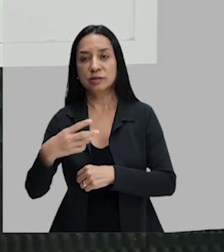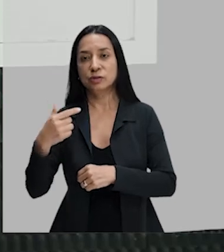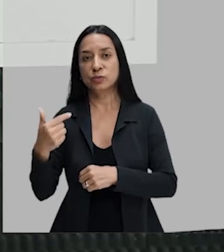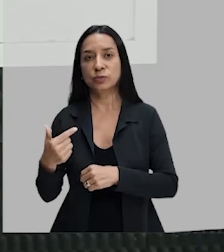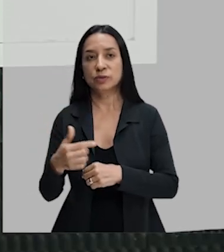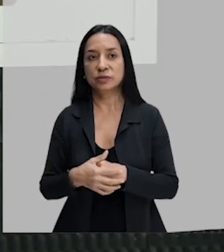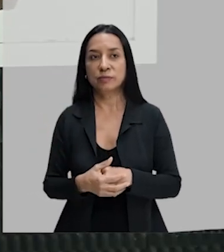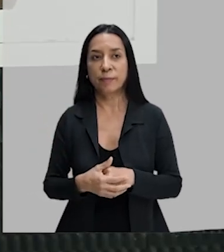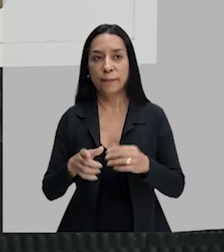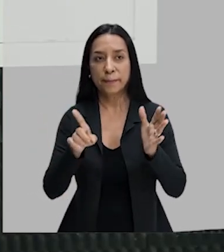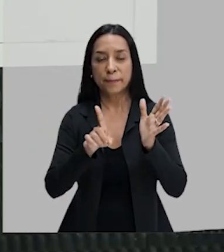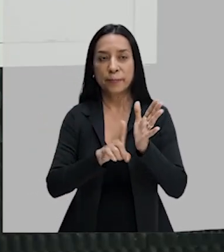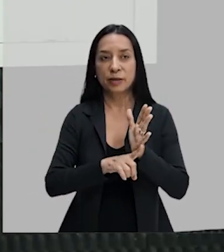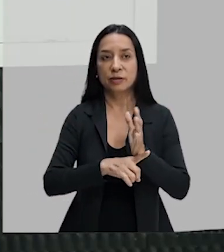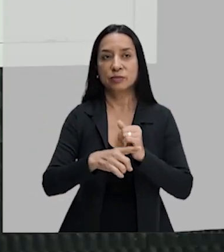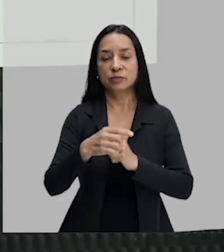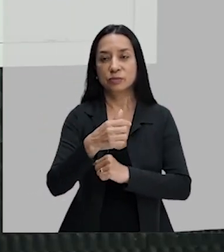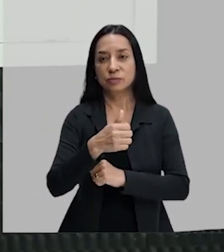lá. Menos 1